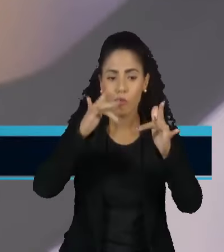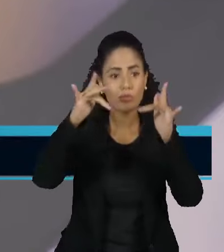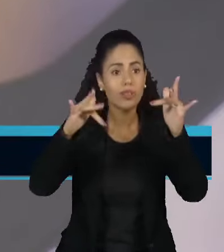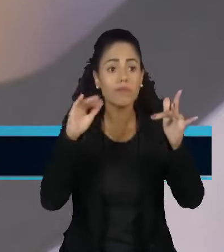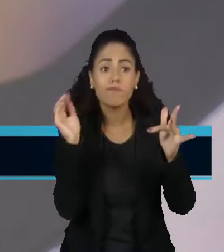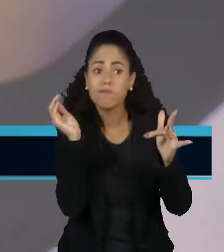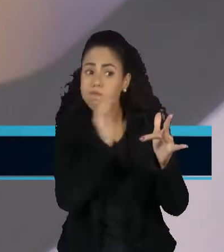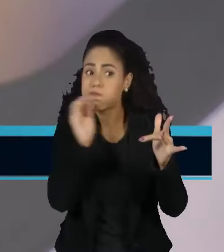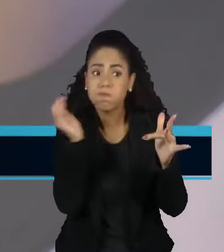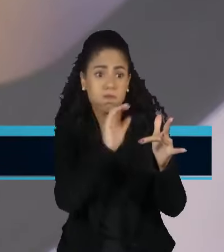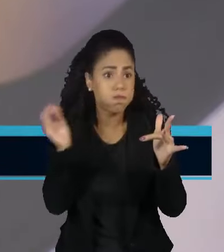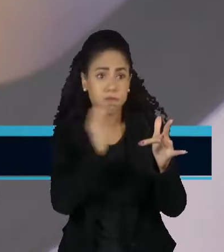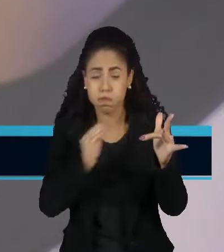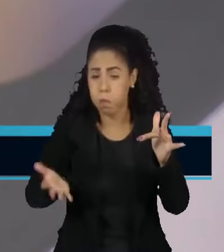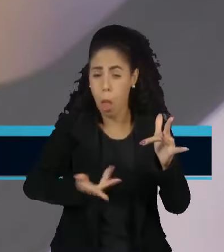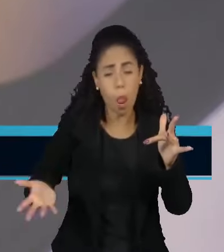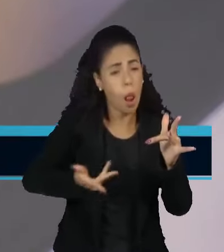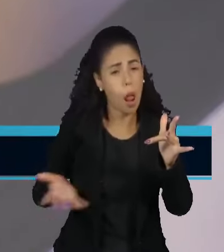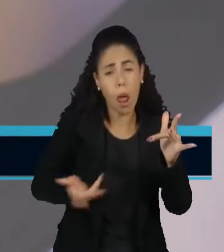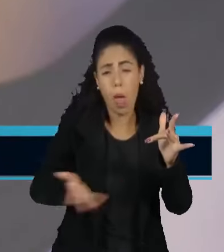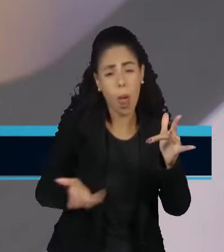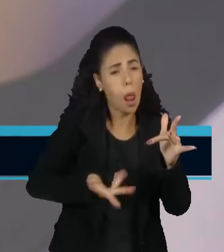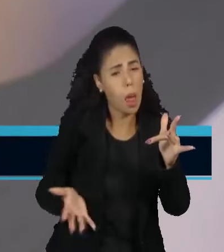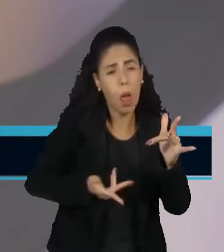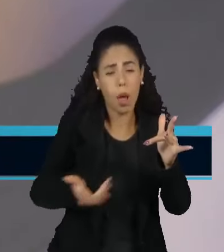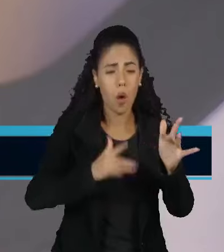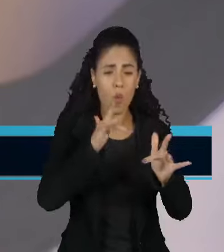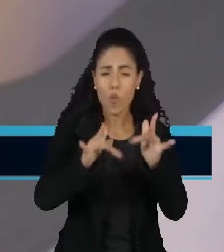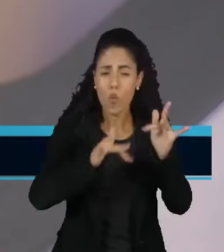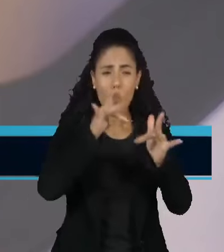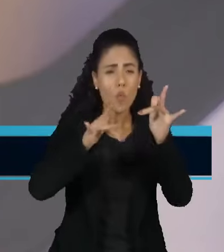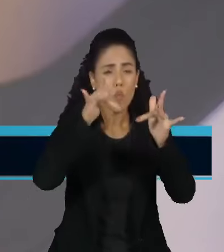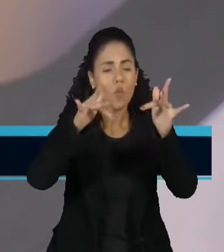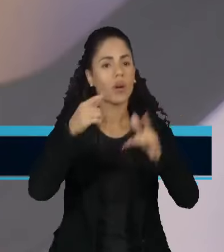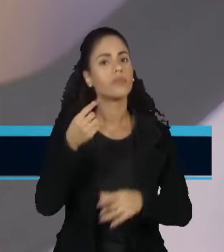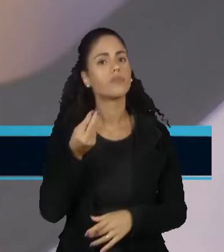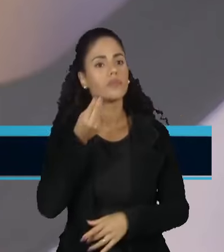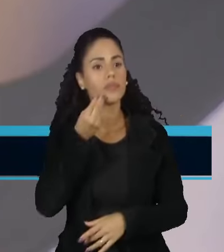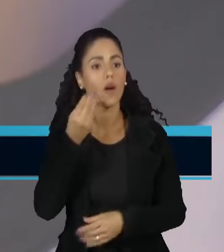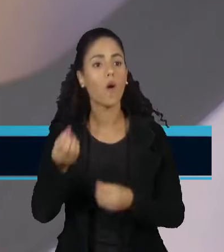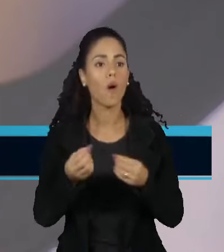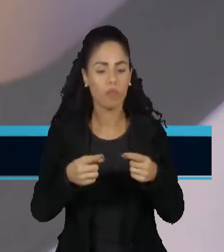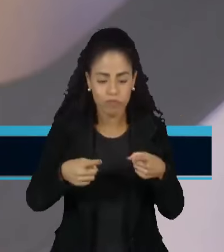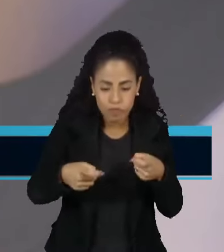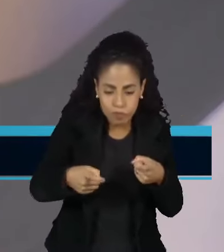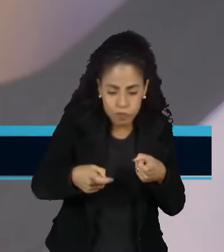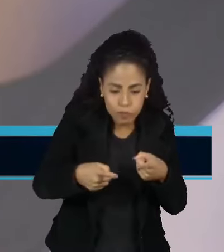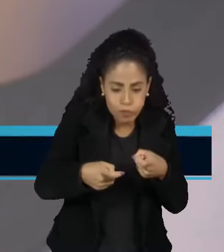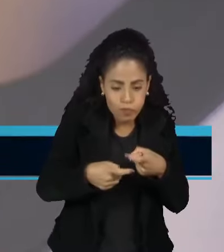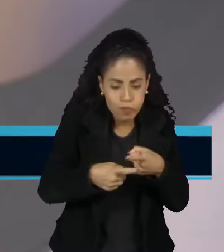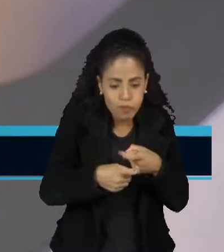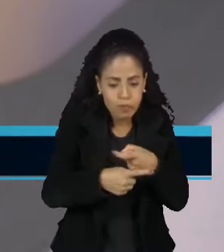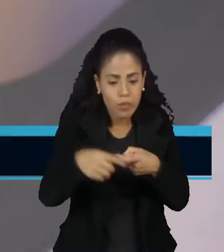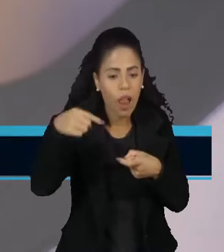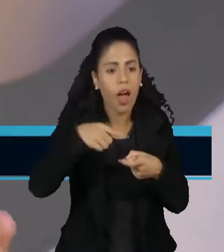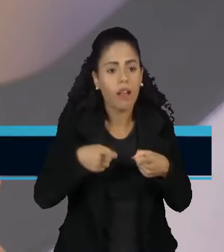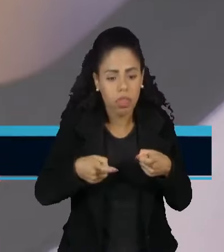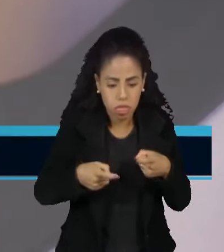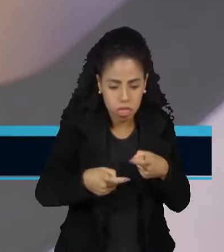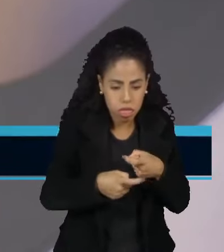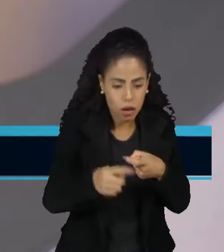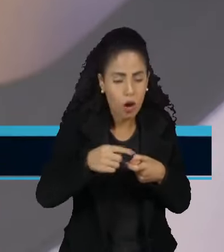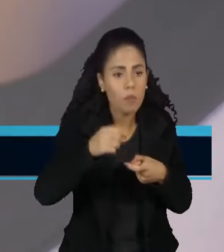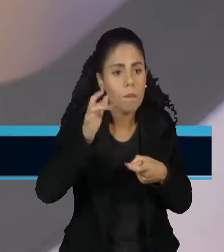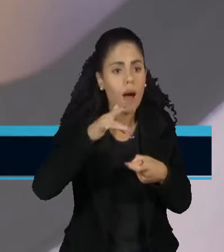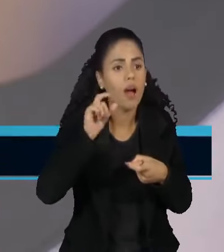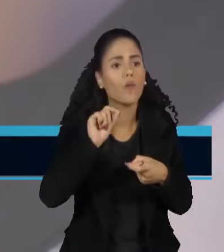voa por uma distância limitada. Nós temos que combater a larva. E para combater a larva, você tem que